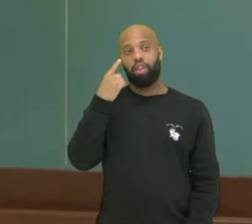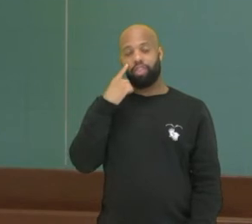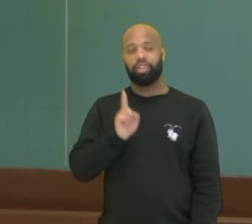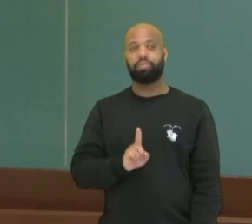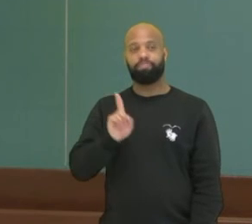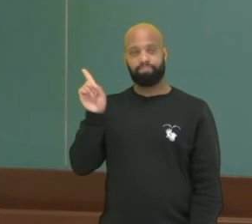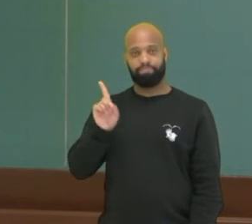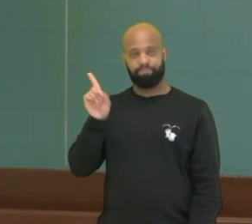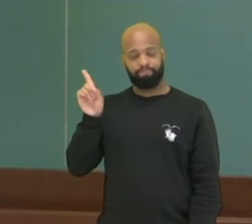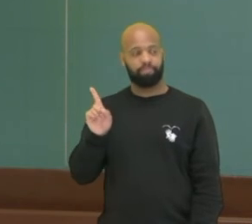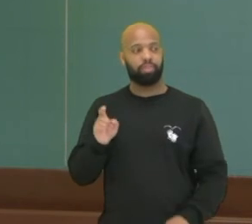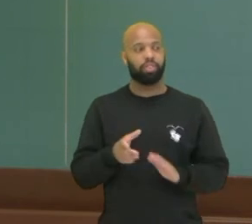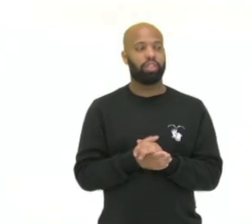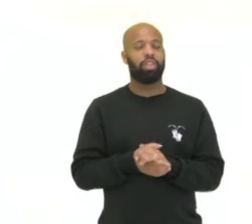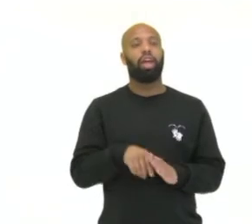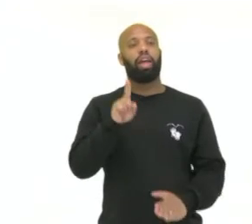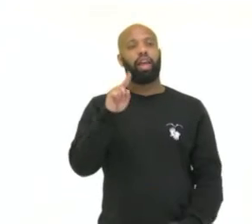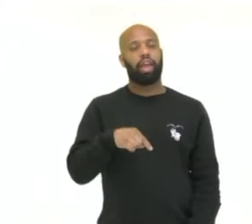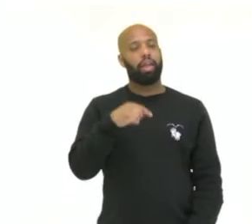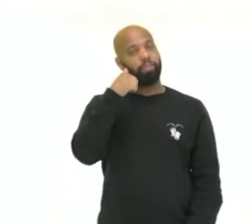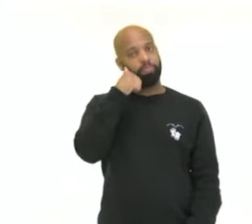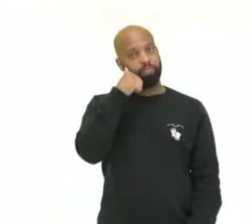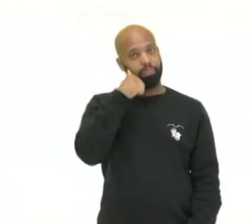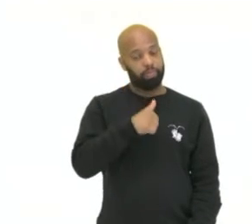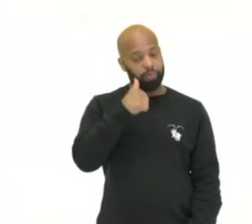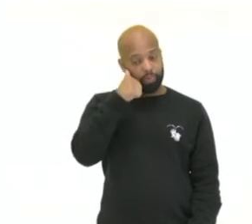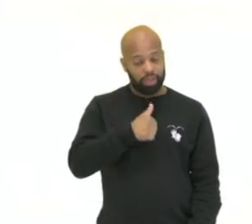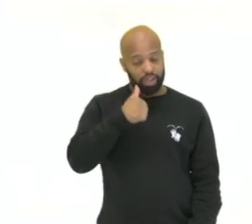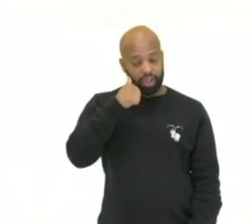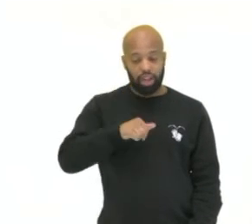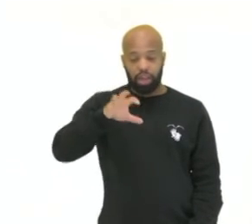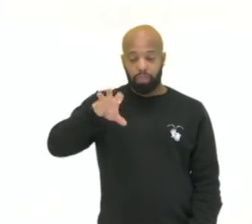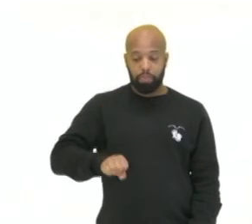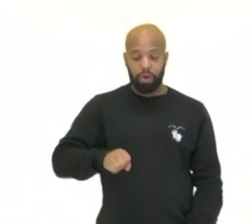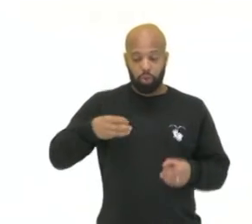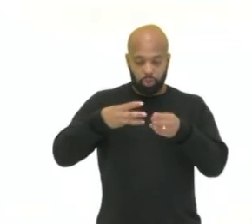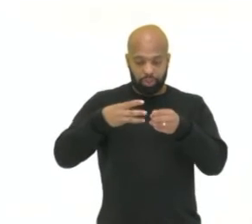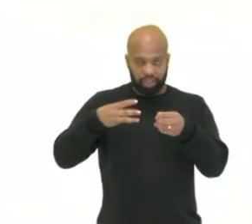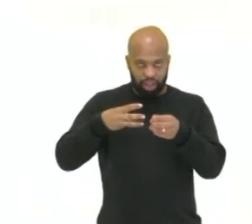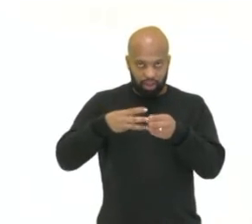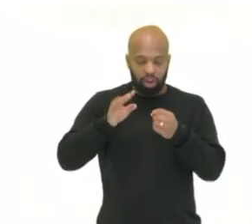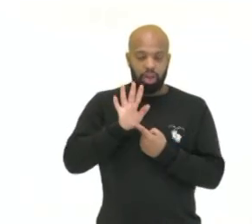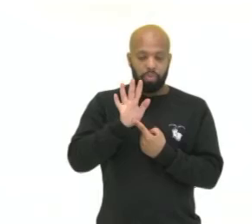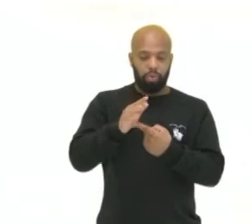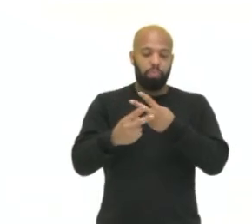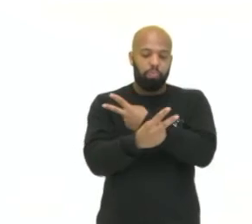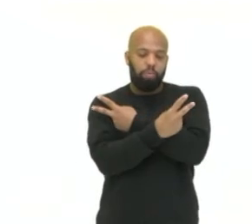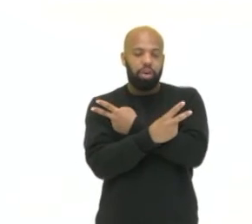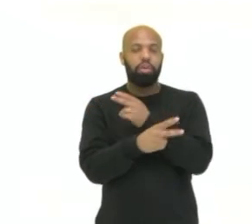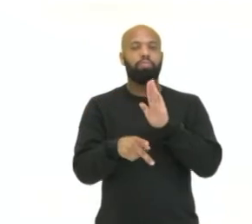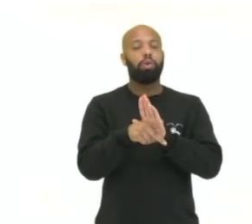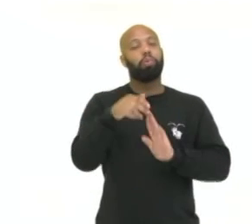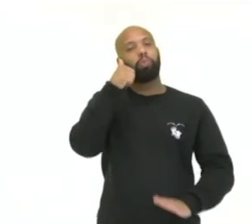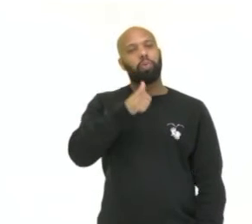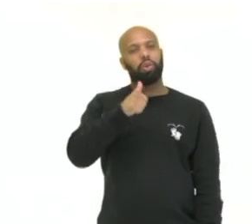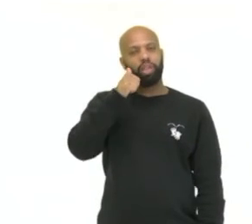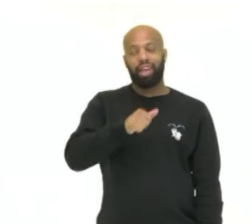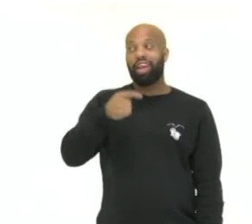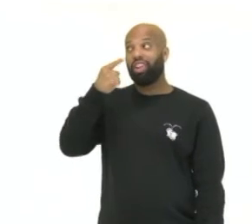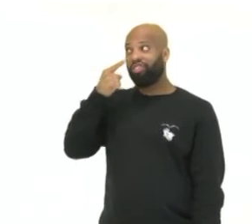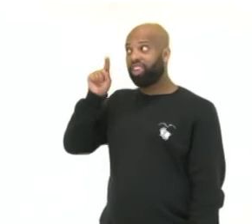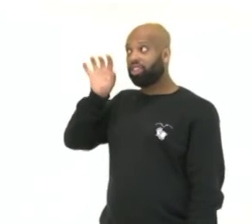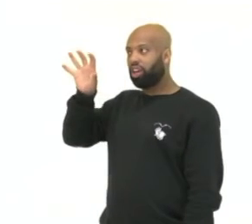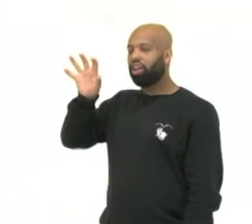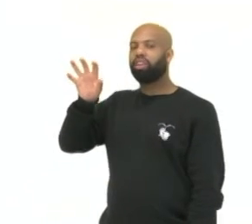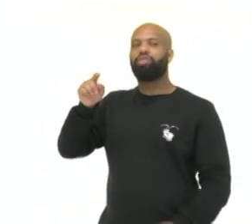Na próxima imagem, temos um cariótipo feminino. Observem, pessoal, esses cariótipos. Então,